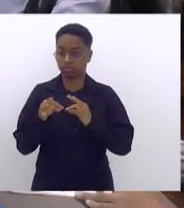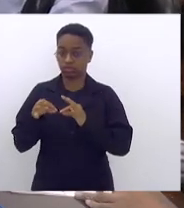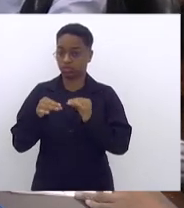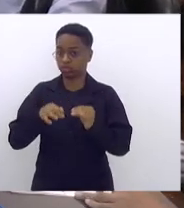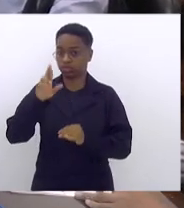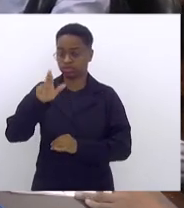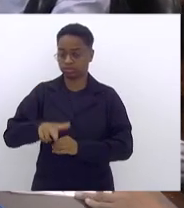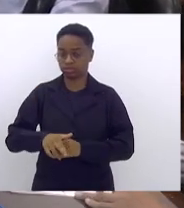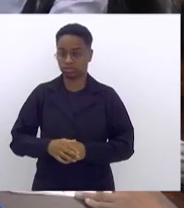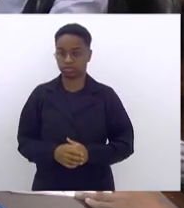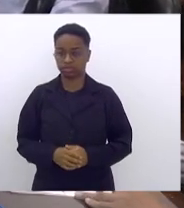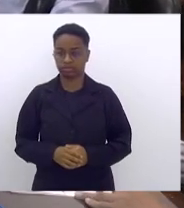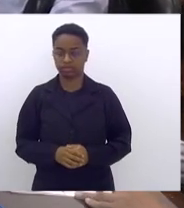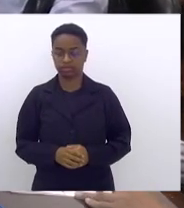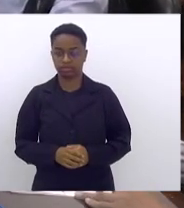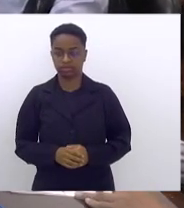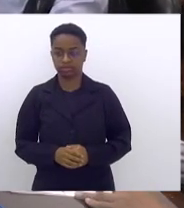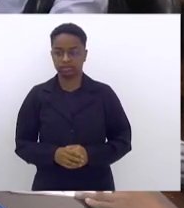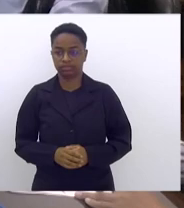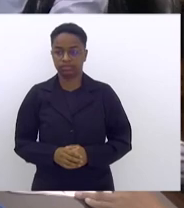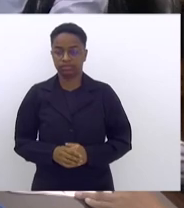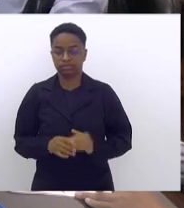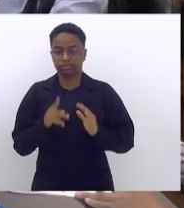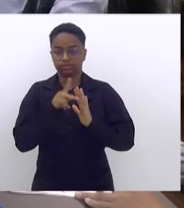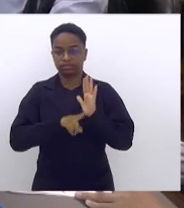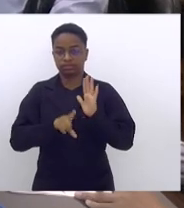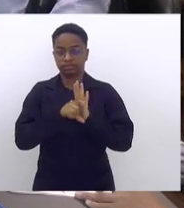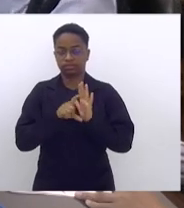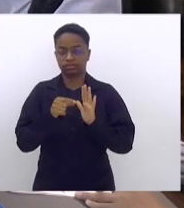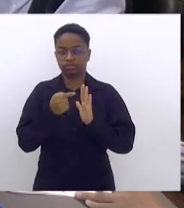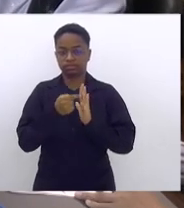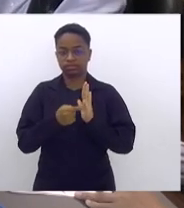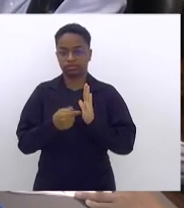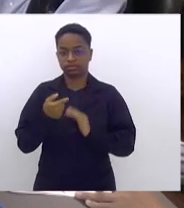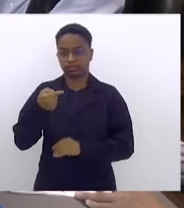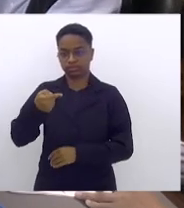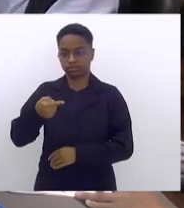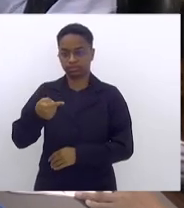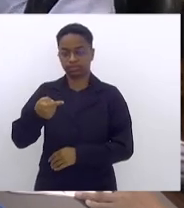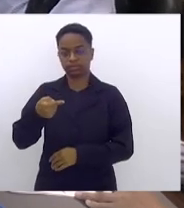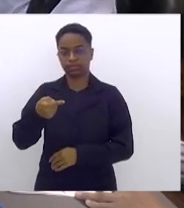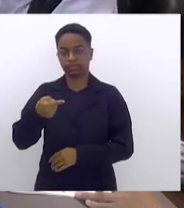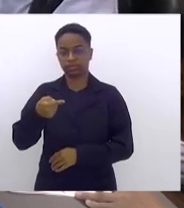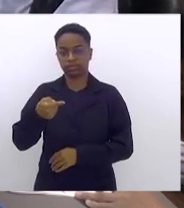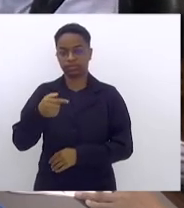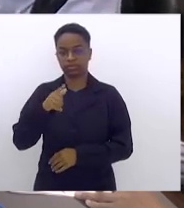na rejeição. Uhum. O projeto 7 da pauta é o